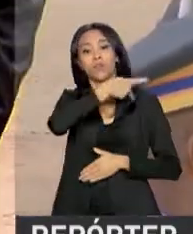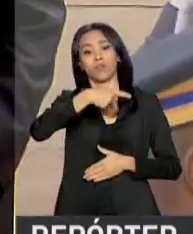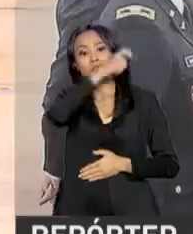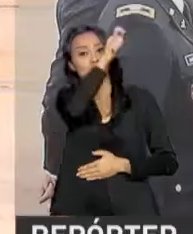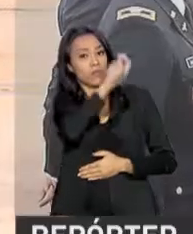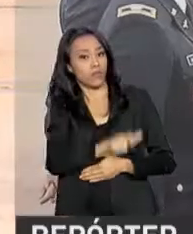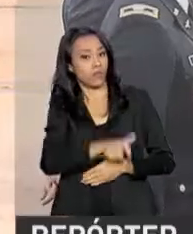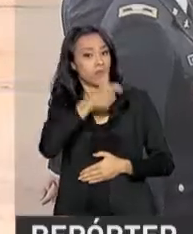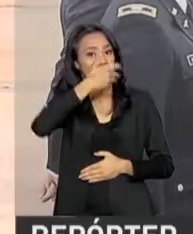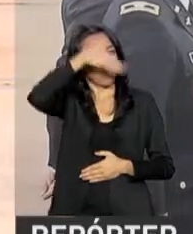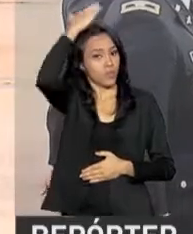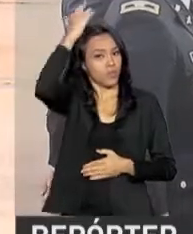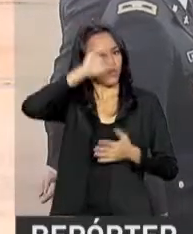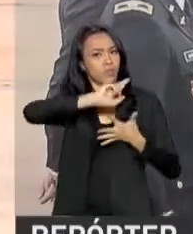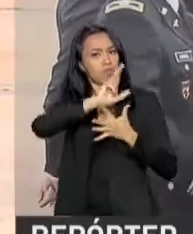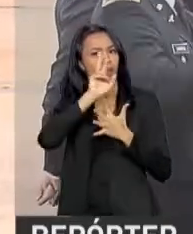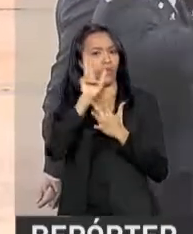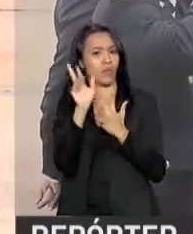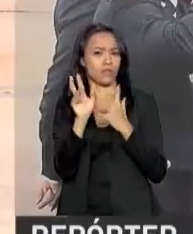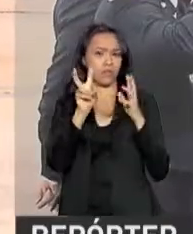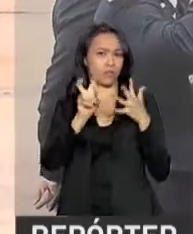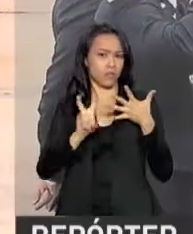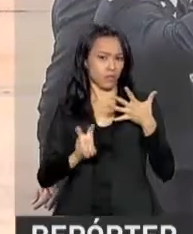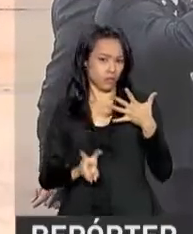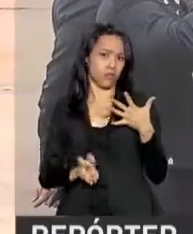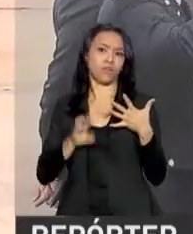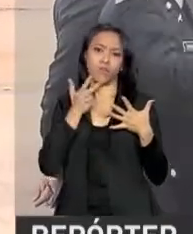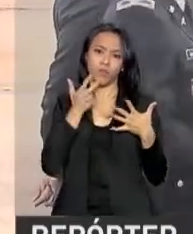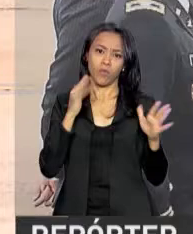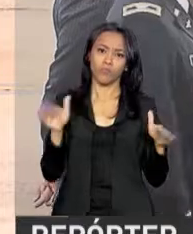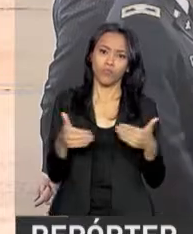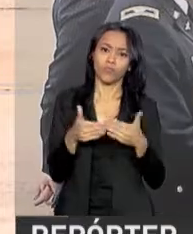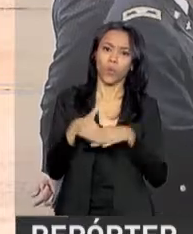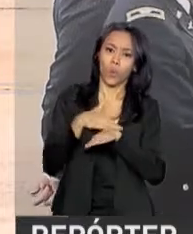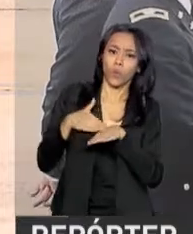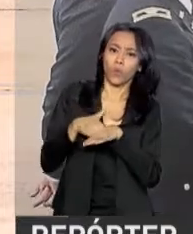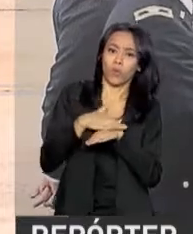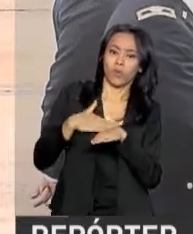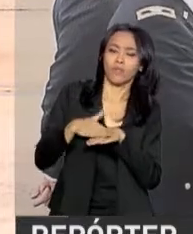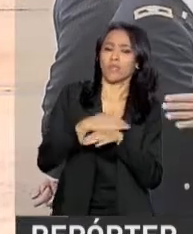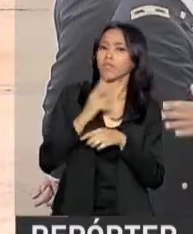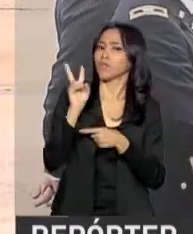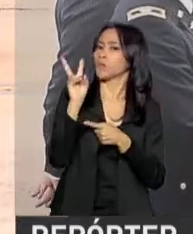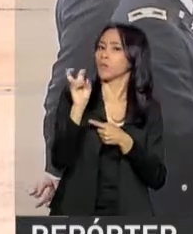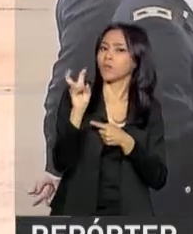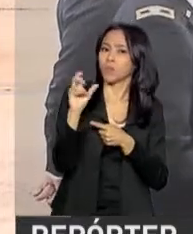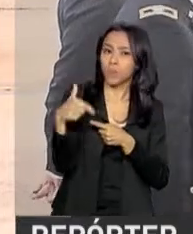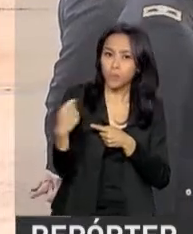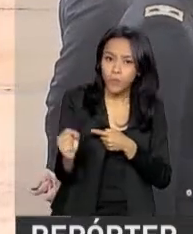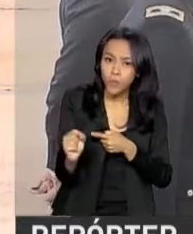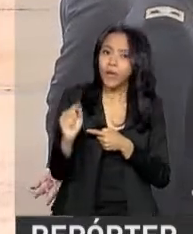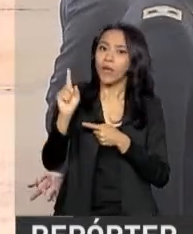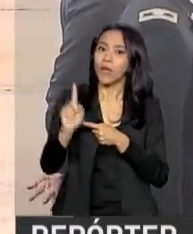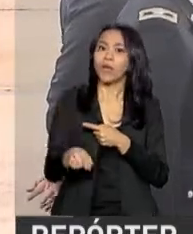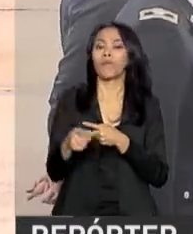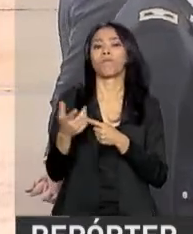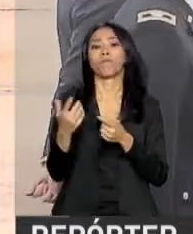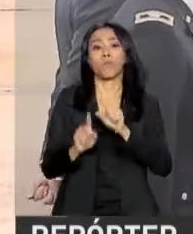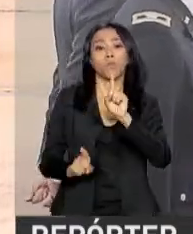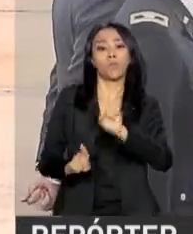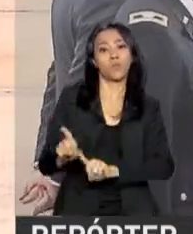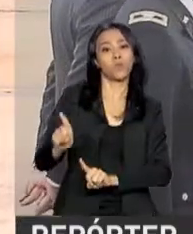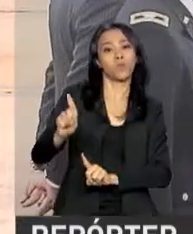são vários assuntos que devem constar nessa reunião. Eles devem tratar de vários assuntos. Entre esses assuntos está, inclusive, a questão espacial. Há